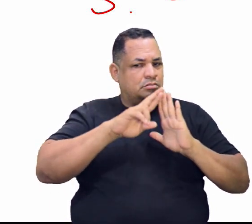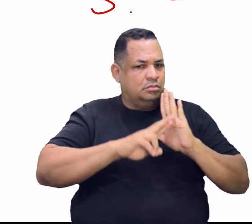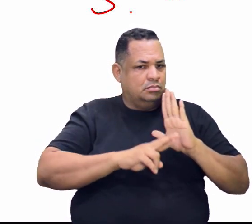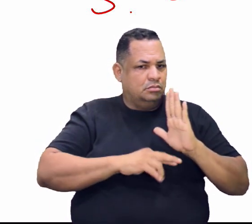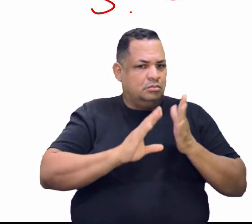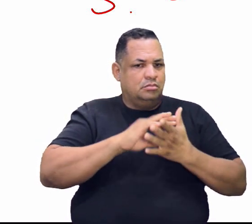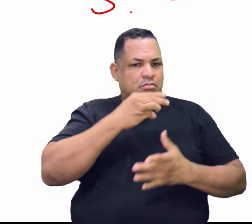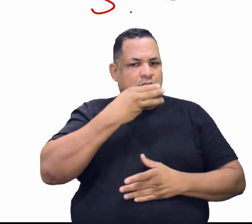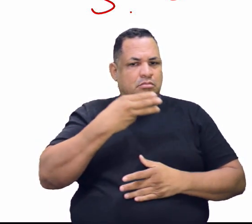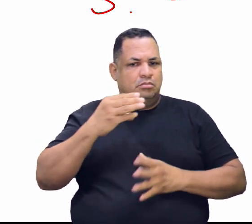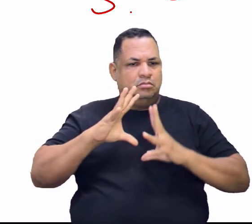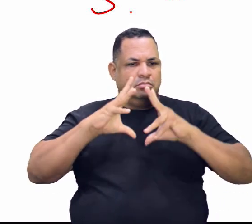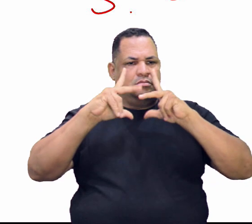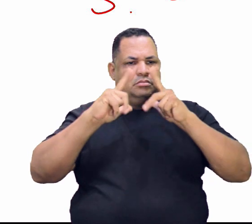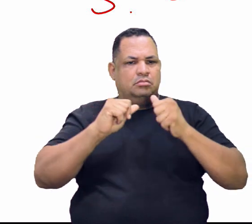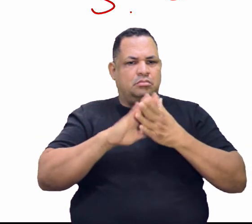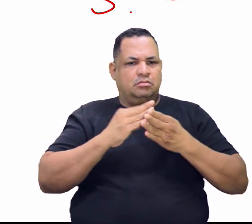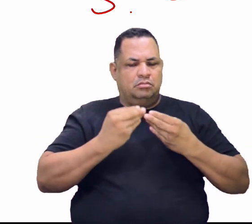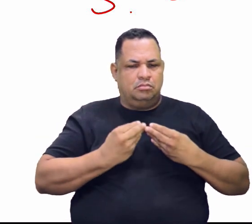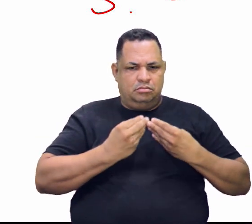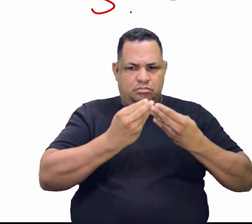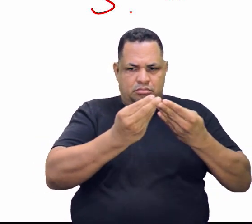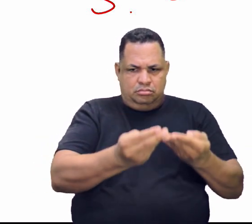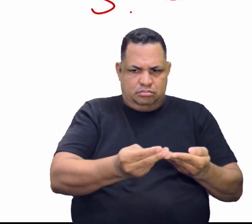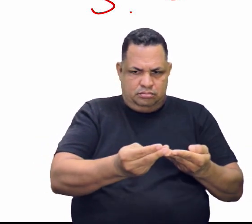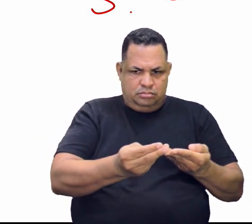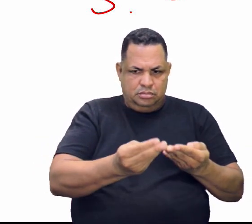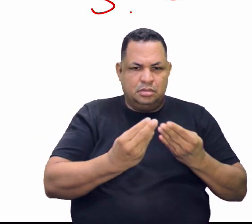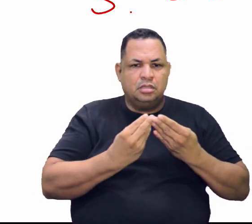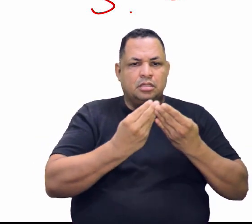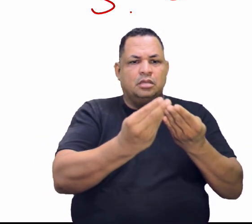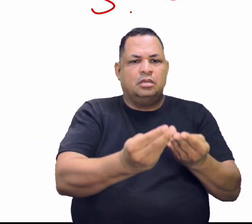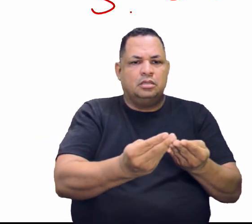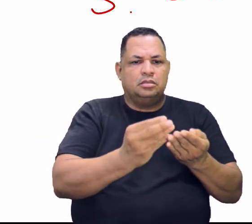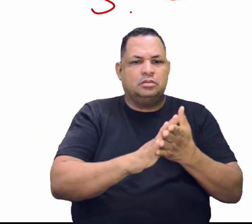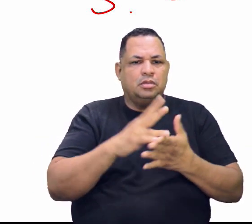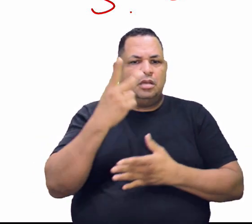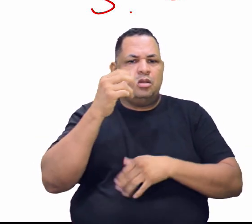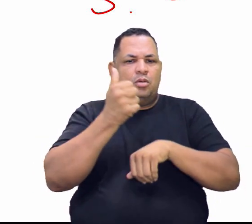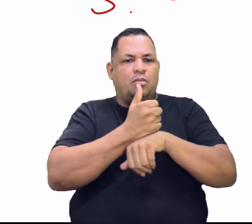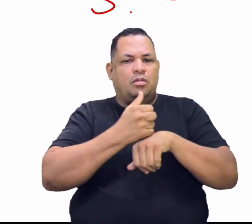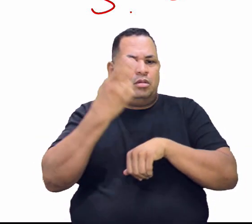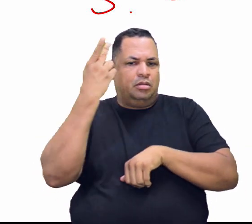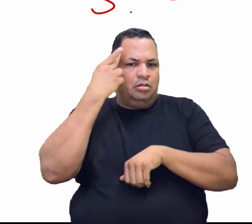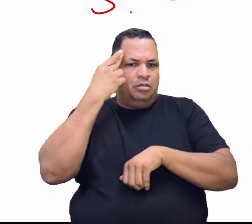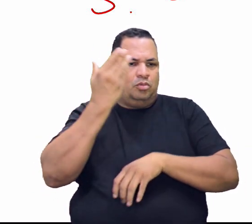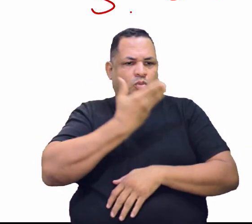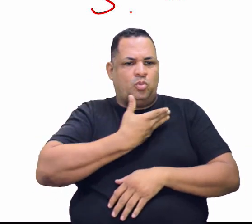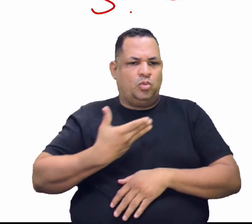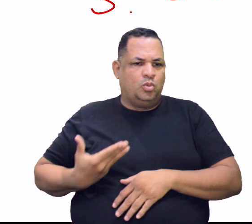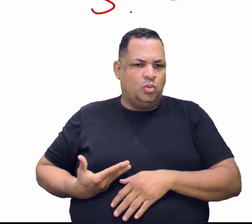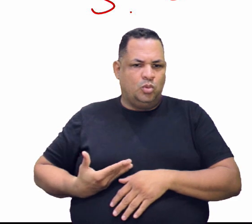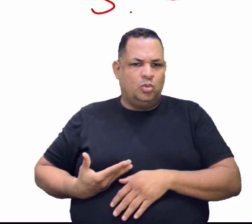dele. 33 ao todo. Esses relatórios foram entregues pelo naturalista ao